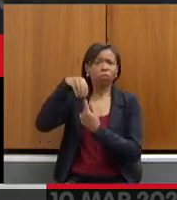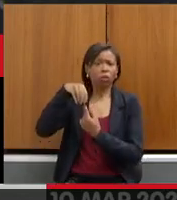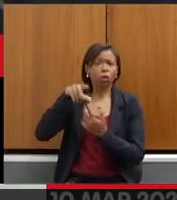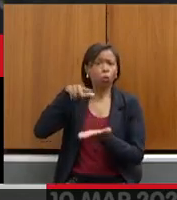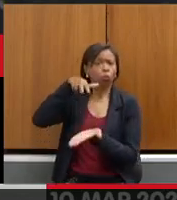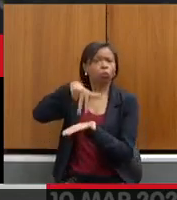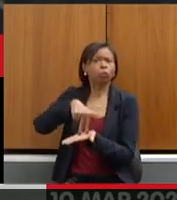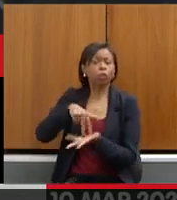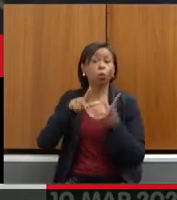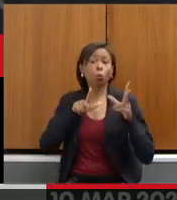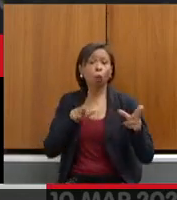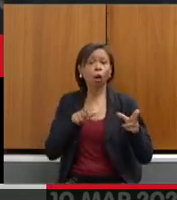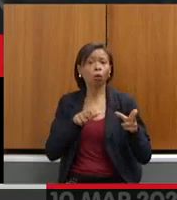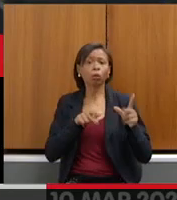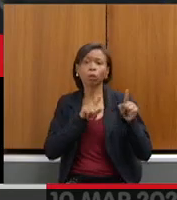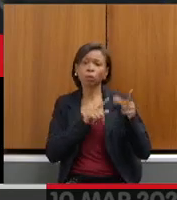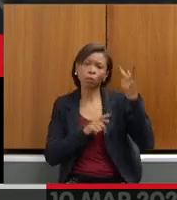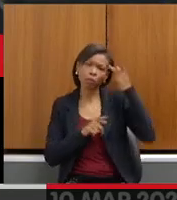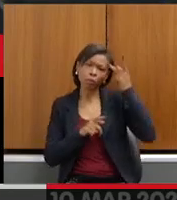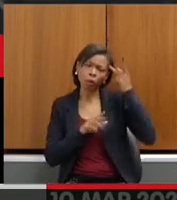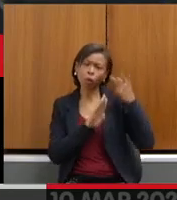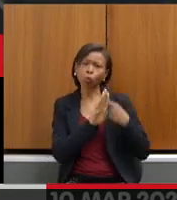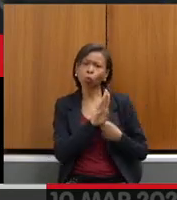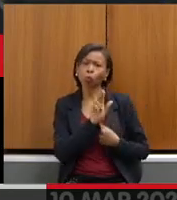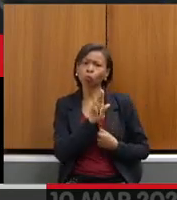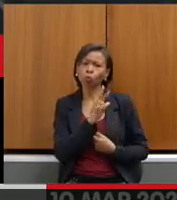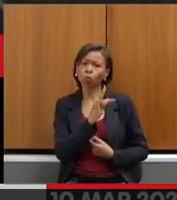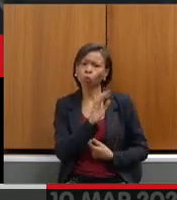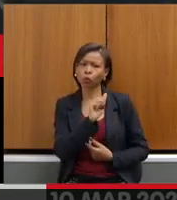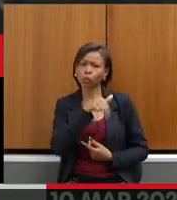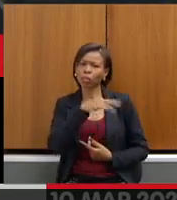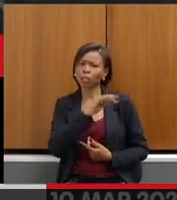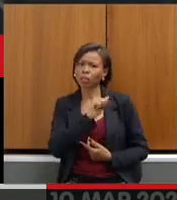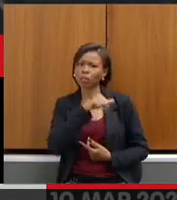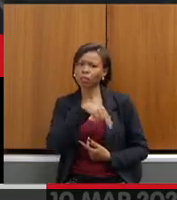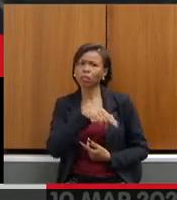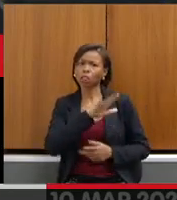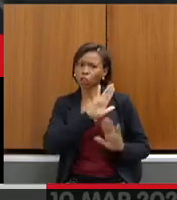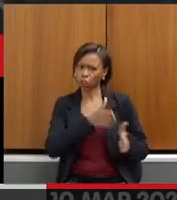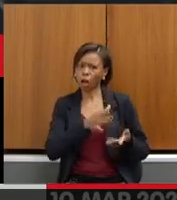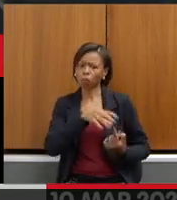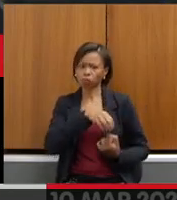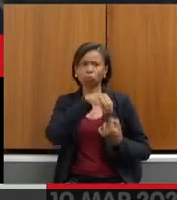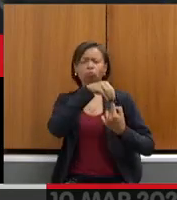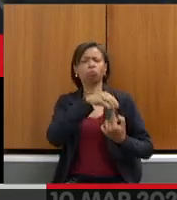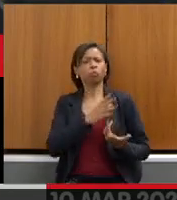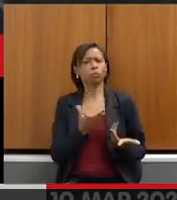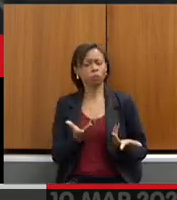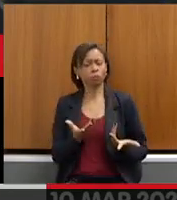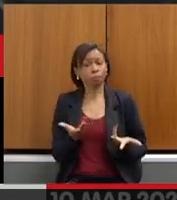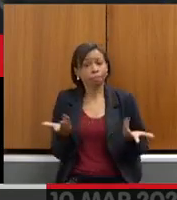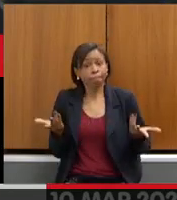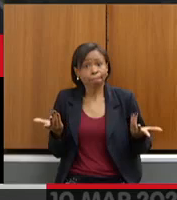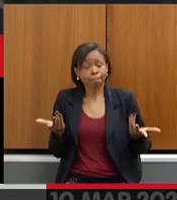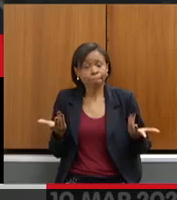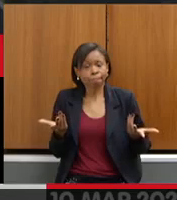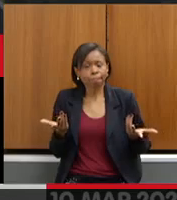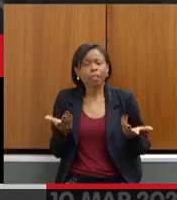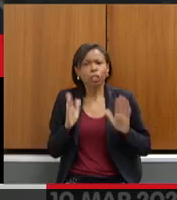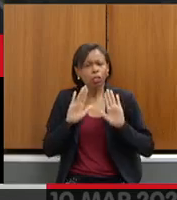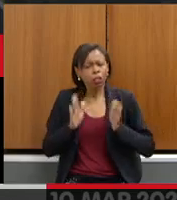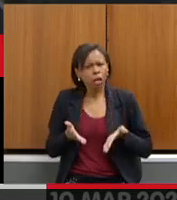atualmente secretário e houve informação de que Minas Gerais